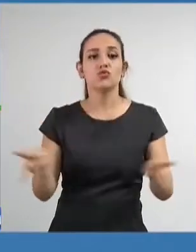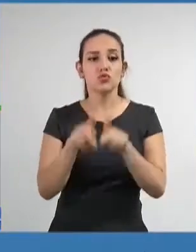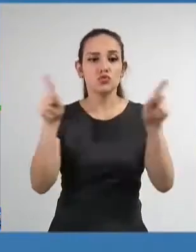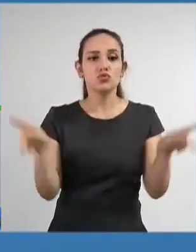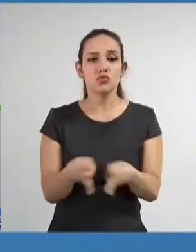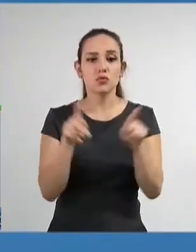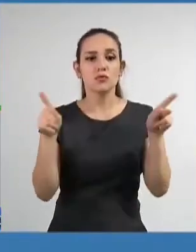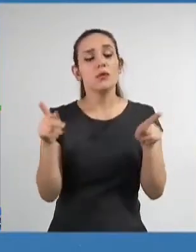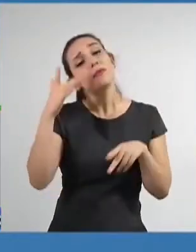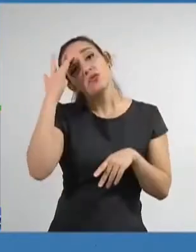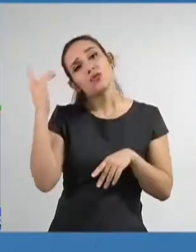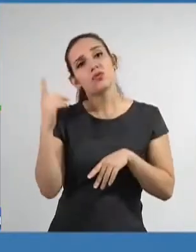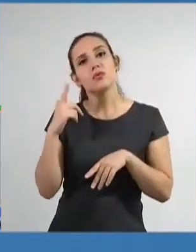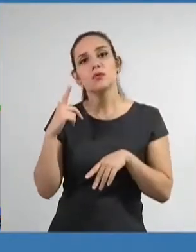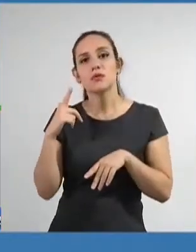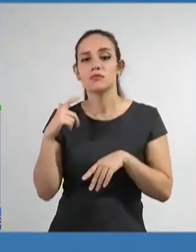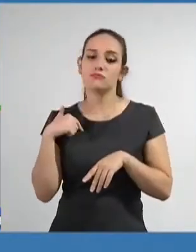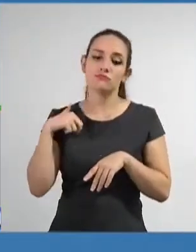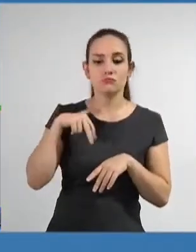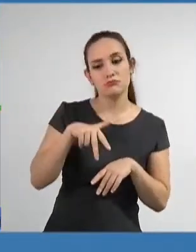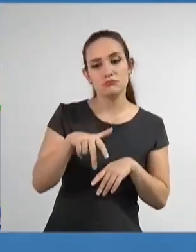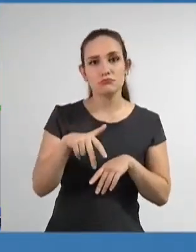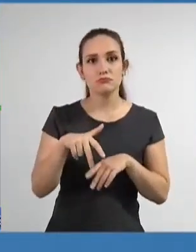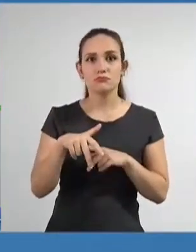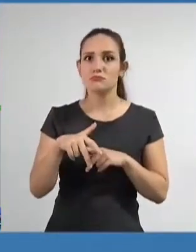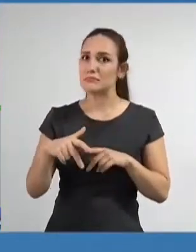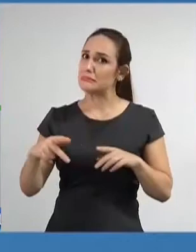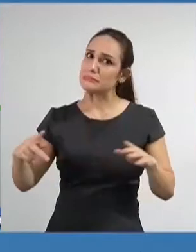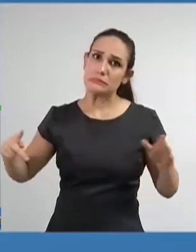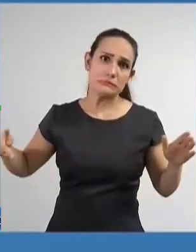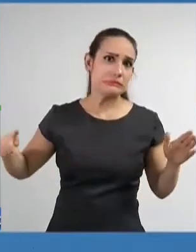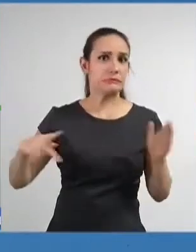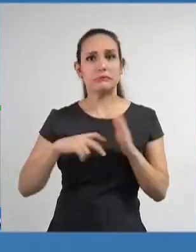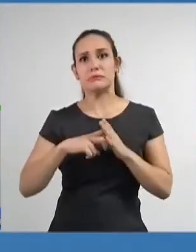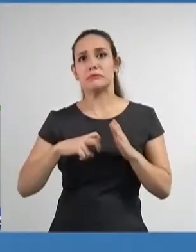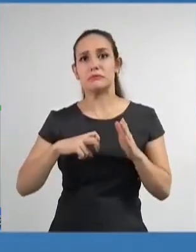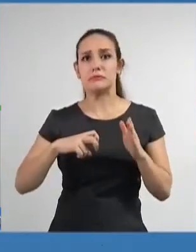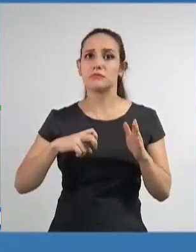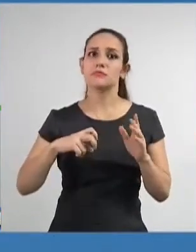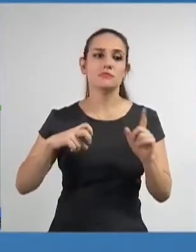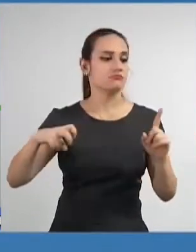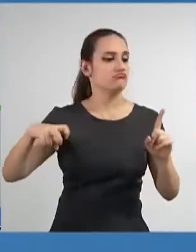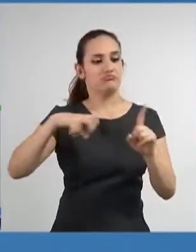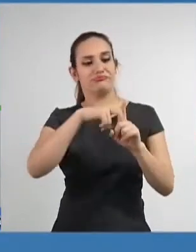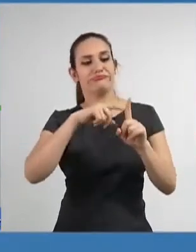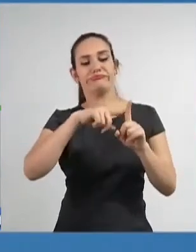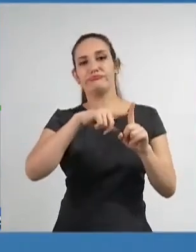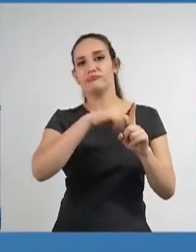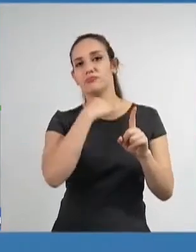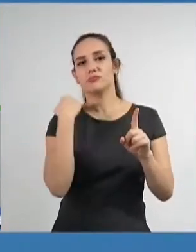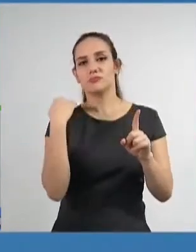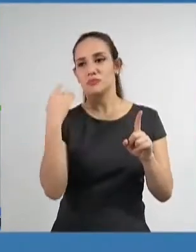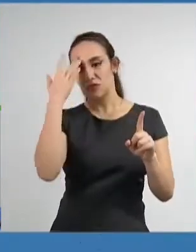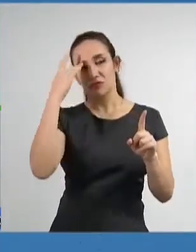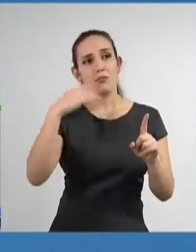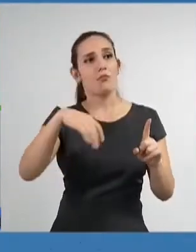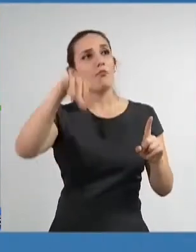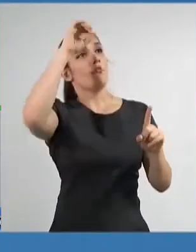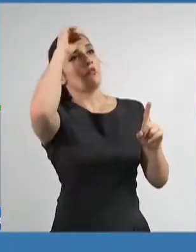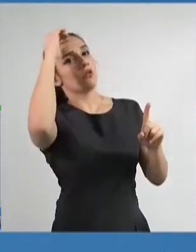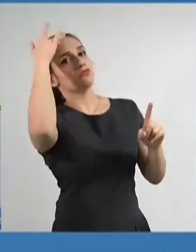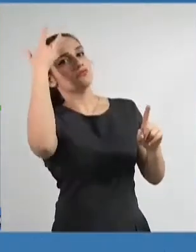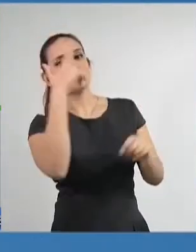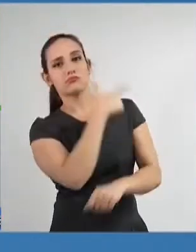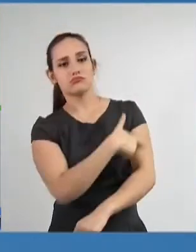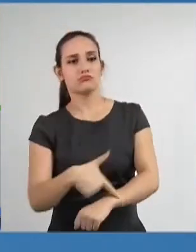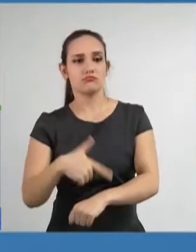trabalhava ali fora atropelada justamente por falta desse condutor, não sabendo da importância de boas maneiras,